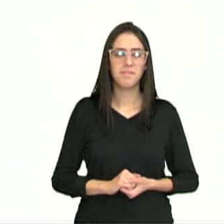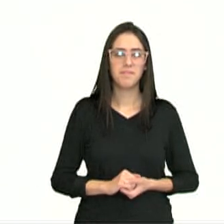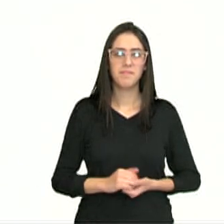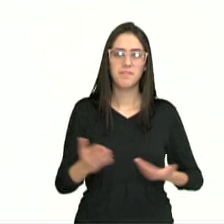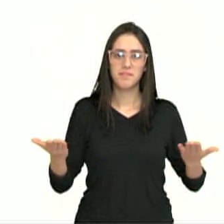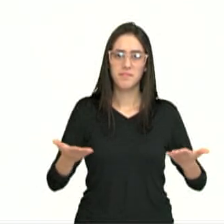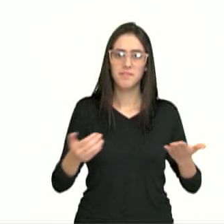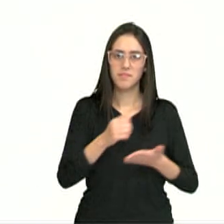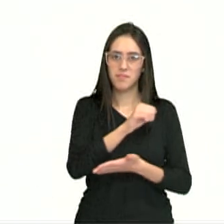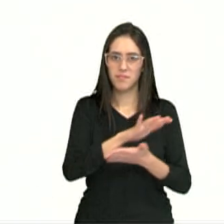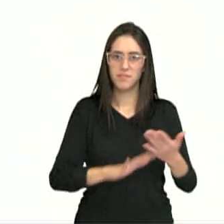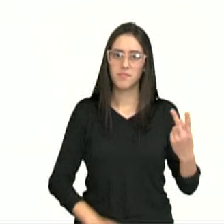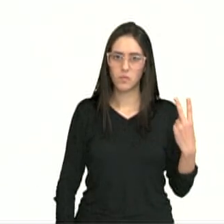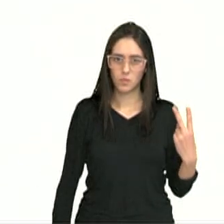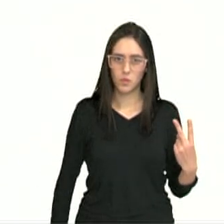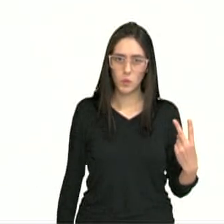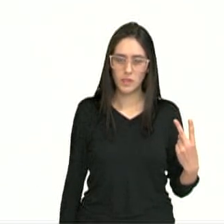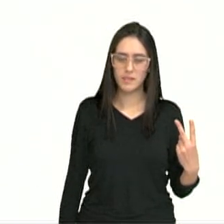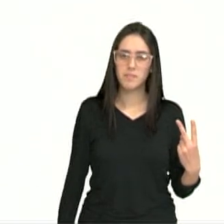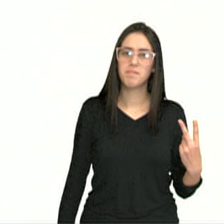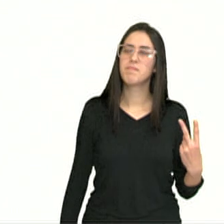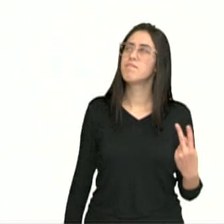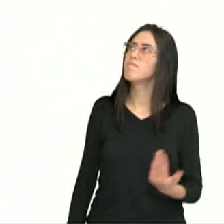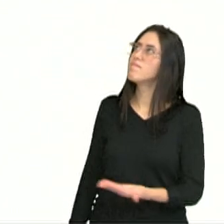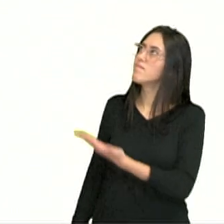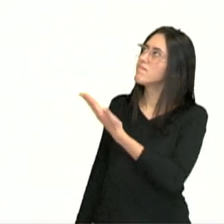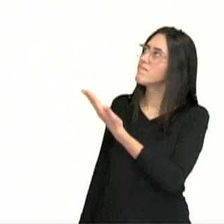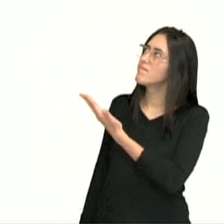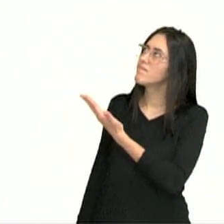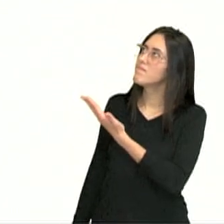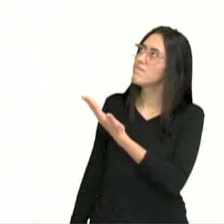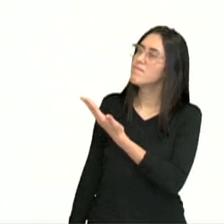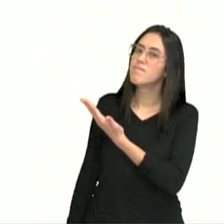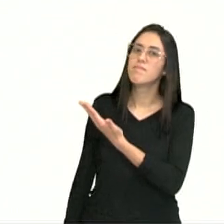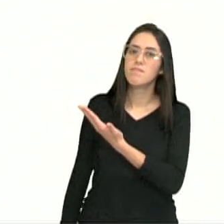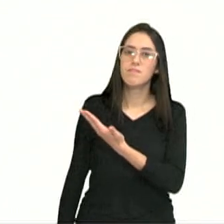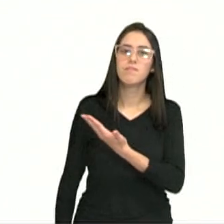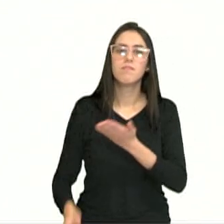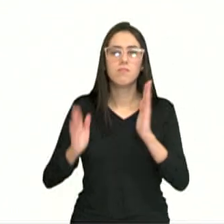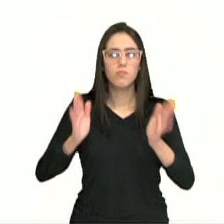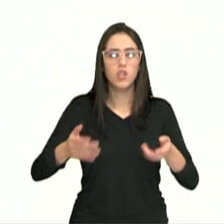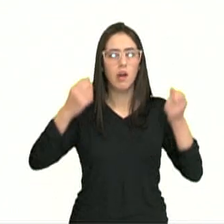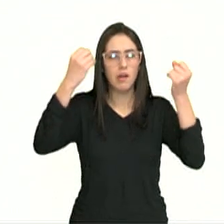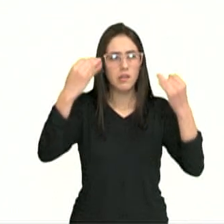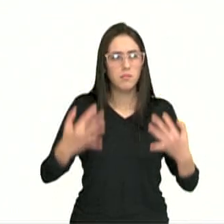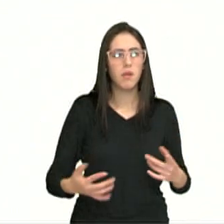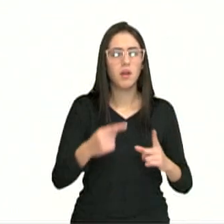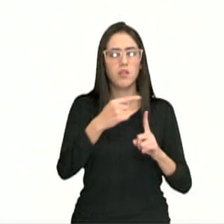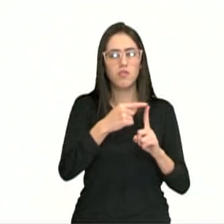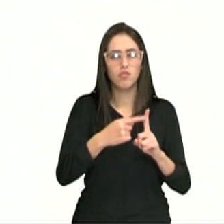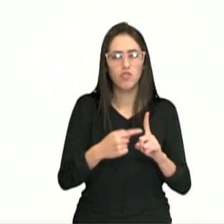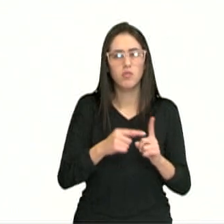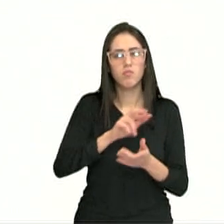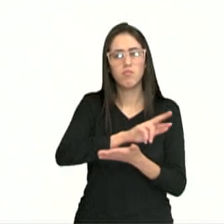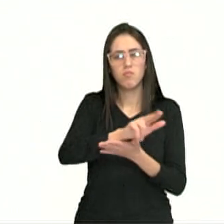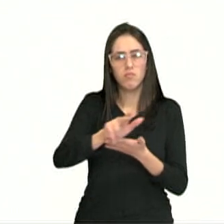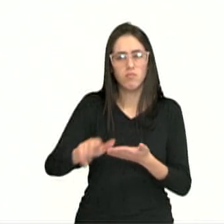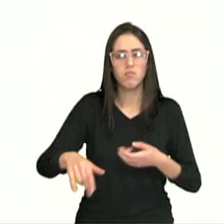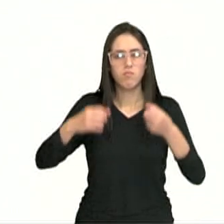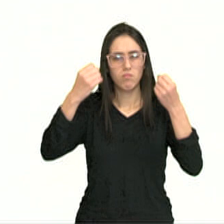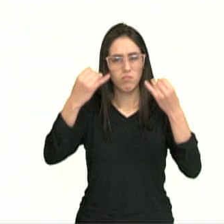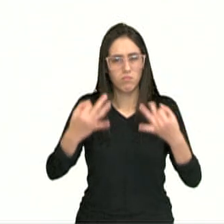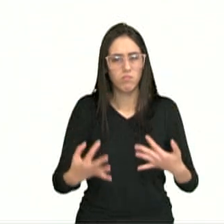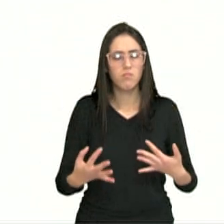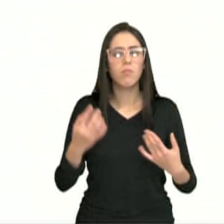Vamos para a nossa segunda atividade? Com base nas definições das manobras que estudamos e analisamos a